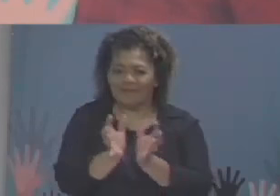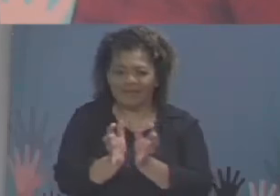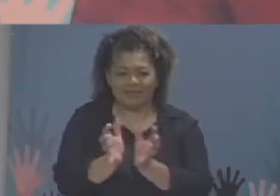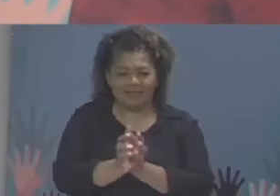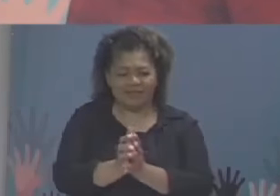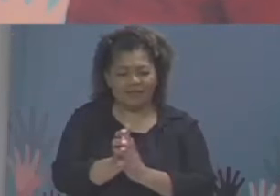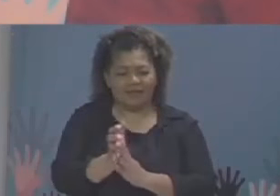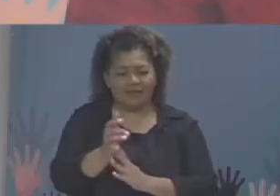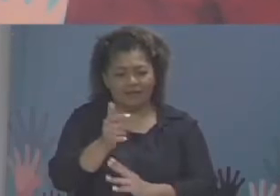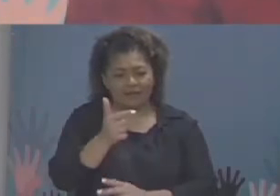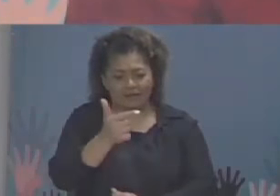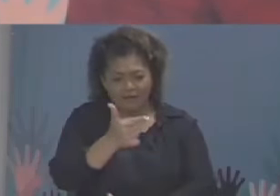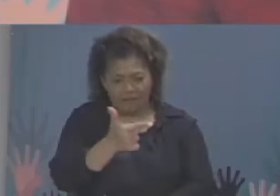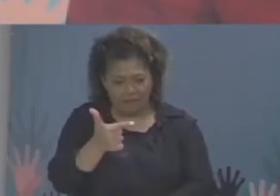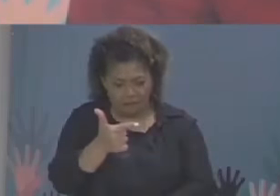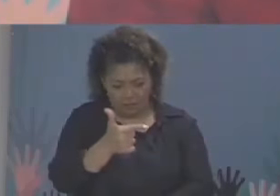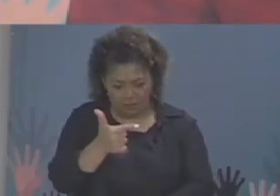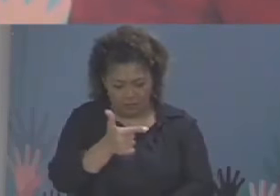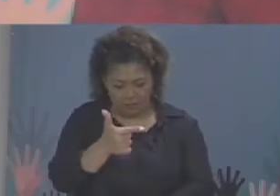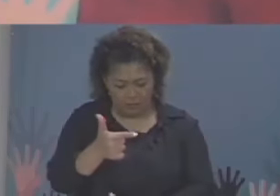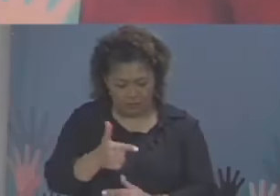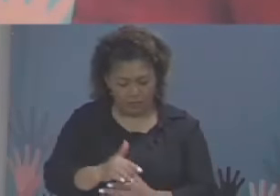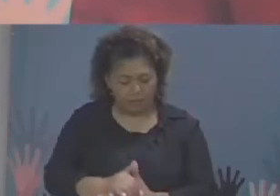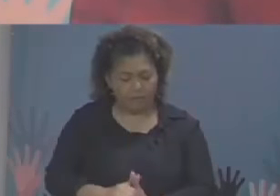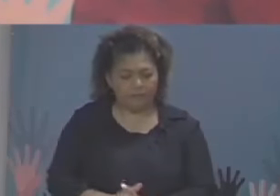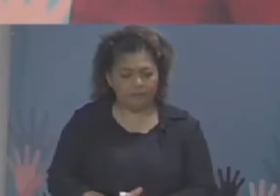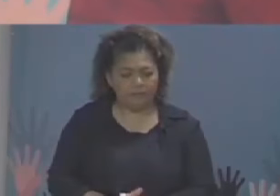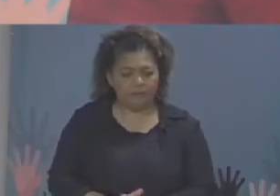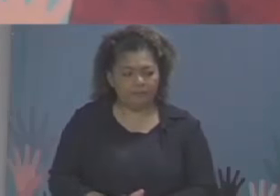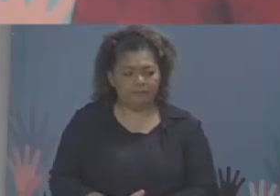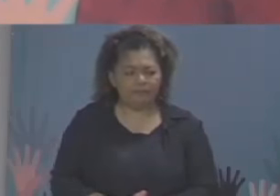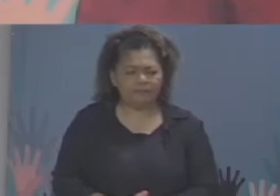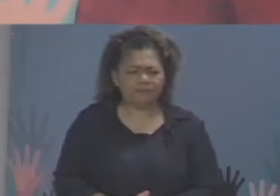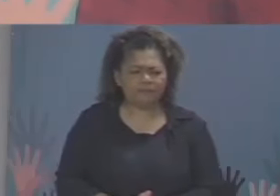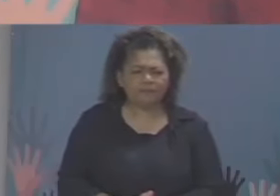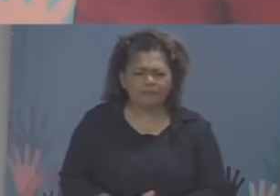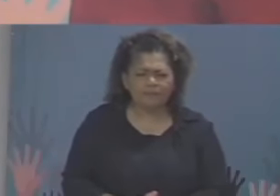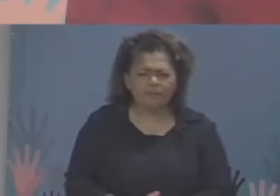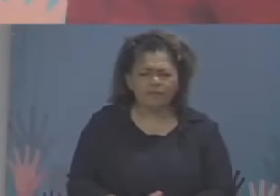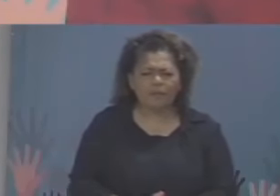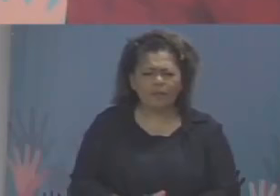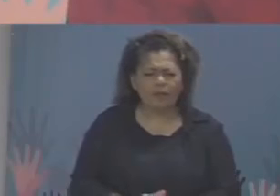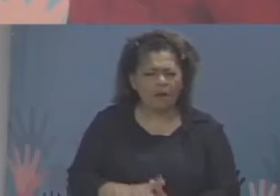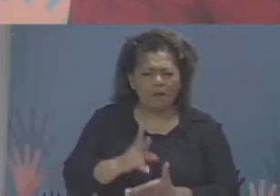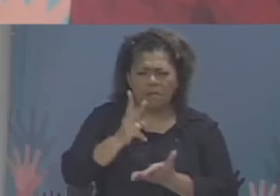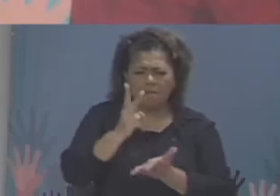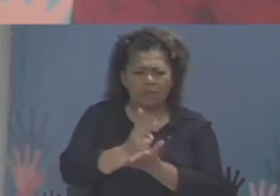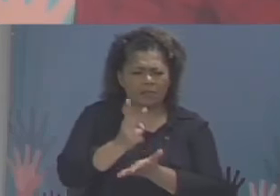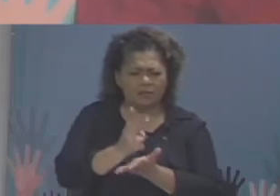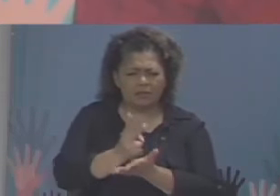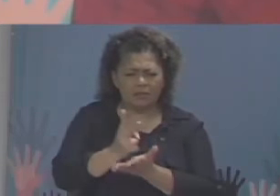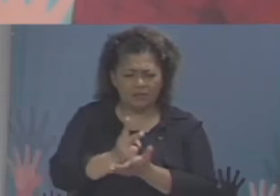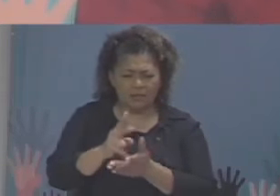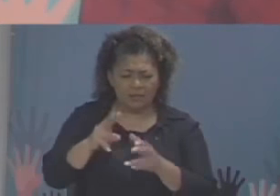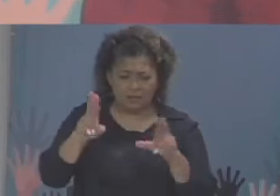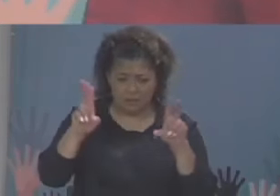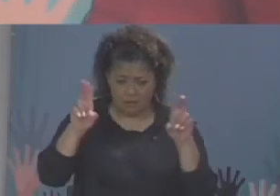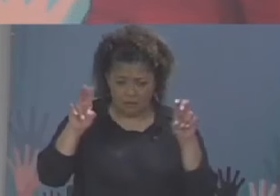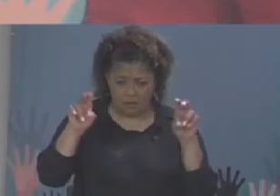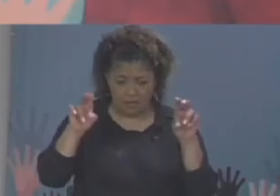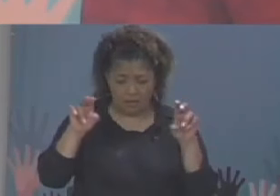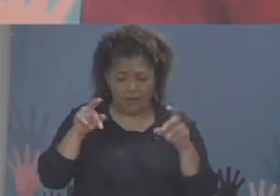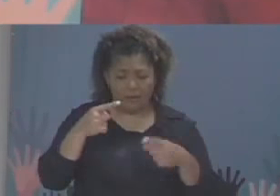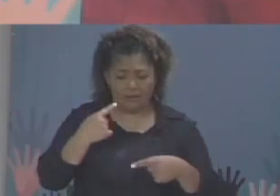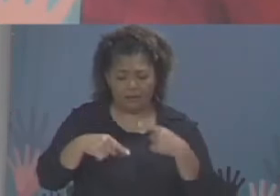da chapa 22. Bom, eu acho que ficando mais ou menos no mesmo tema, no mesmo nível do